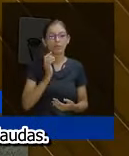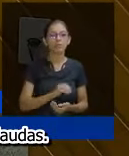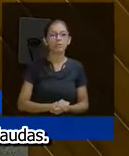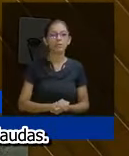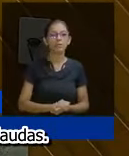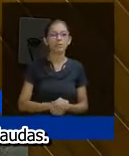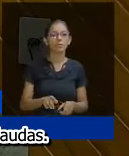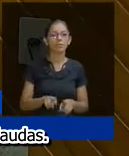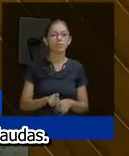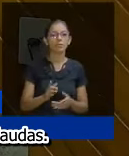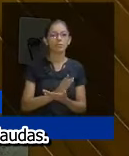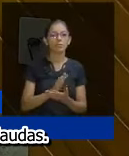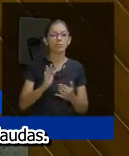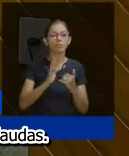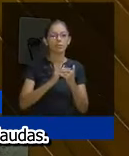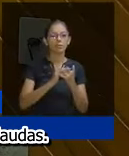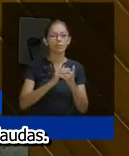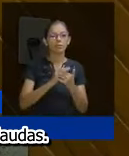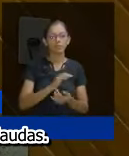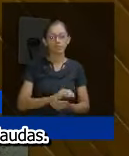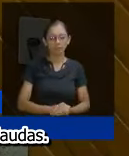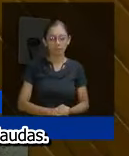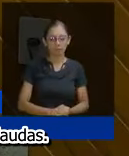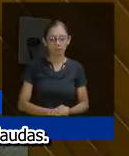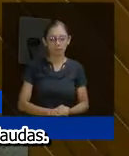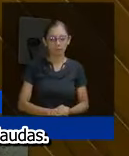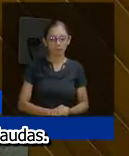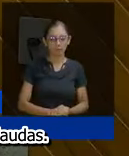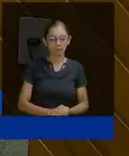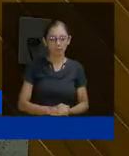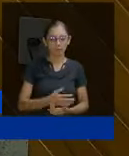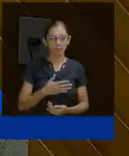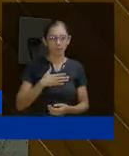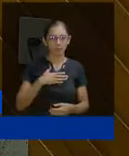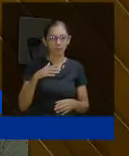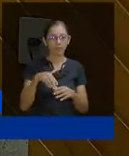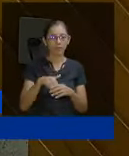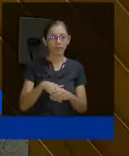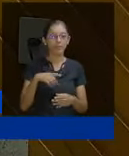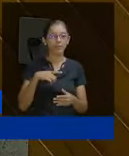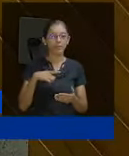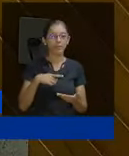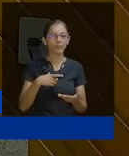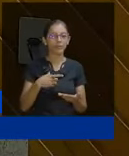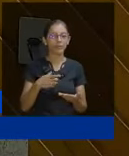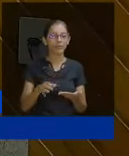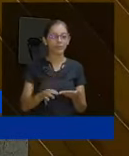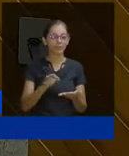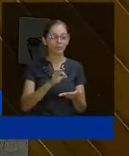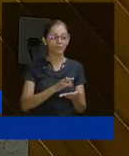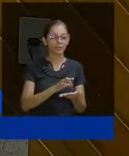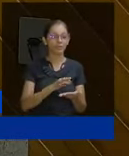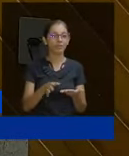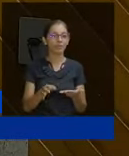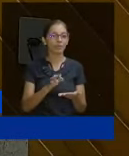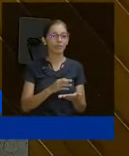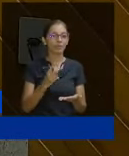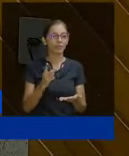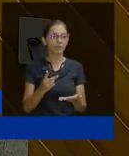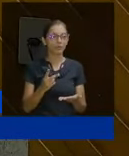redes sociais. Senhor presidente, Foco o meu no voto tem juiz duas Rivaldo laudas. Valente. Vou dispensar a leitura.